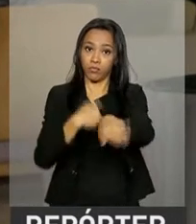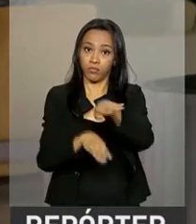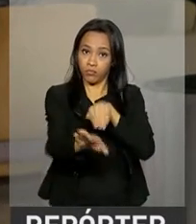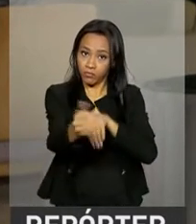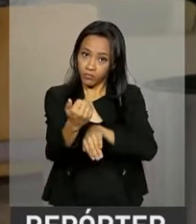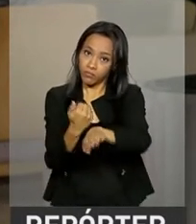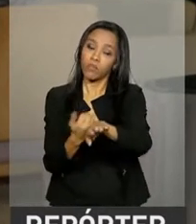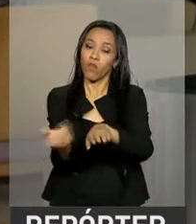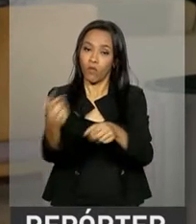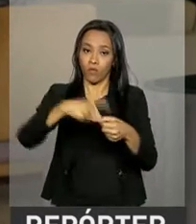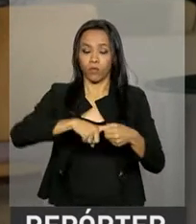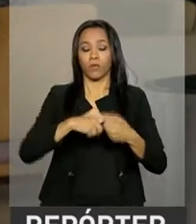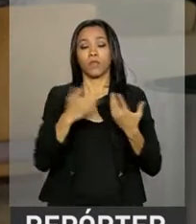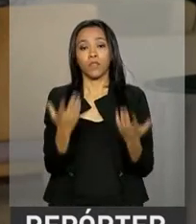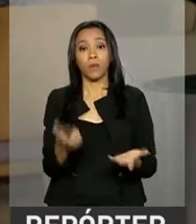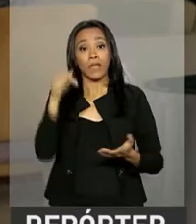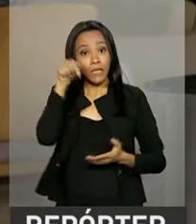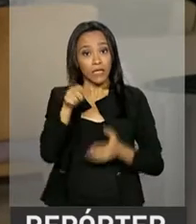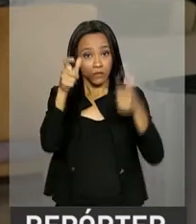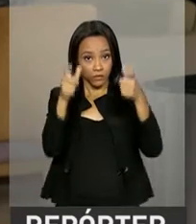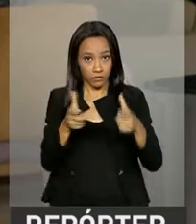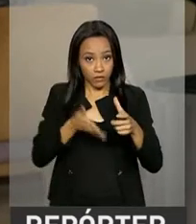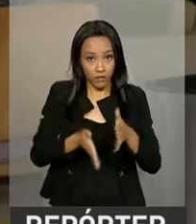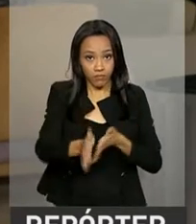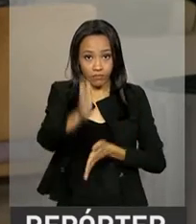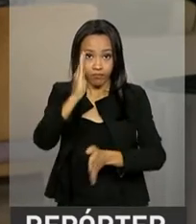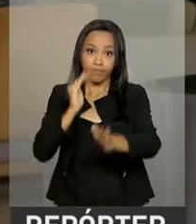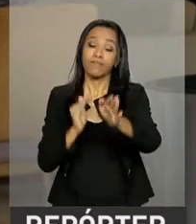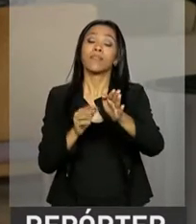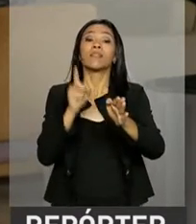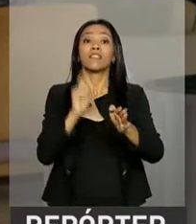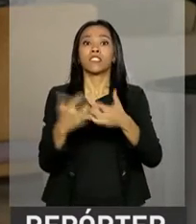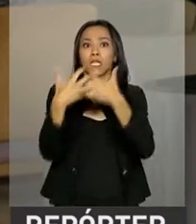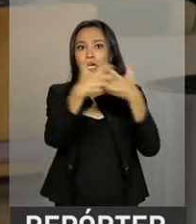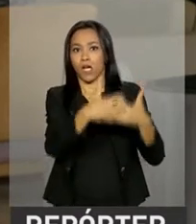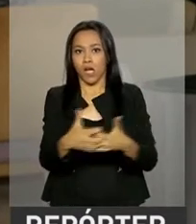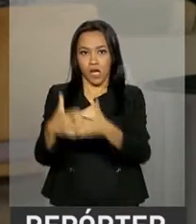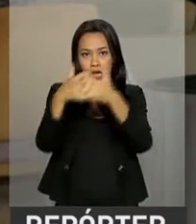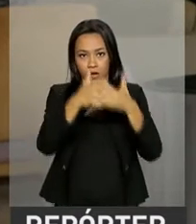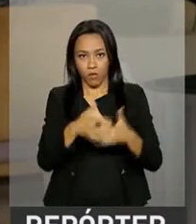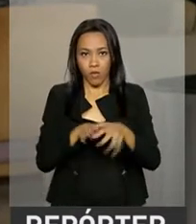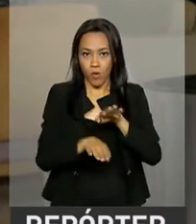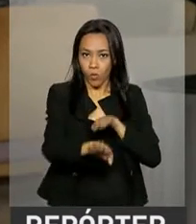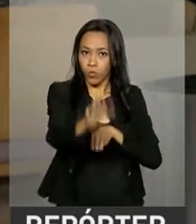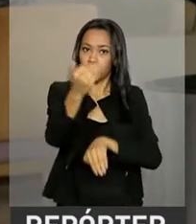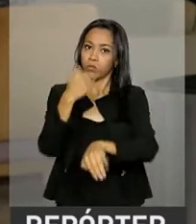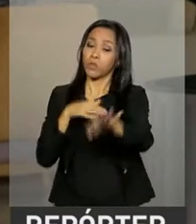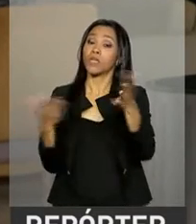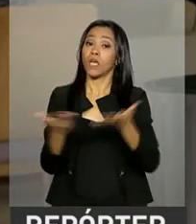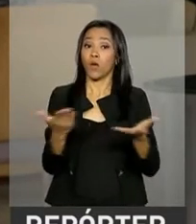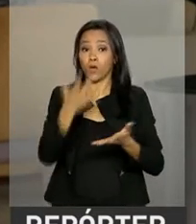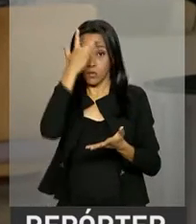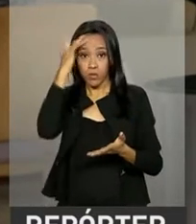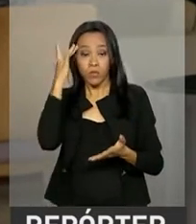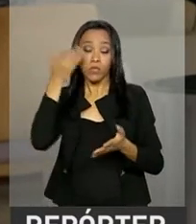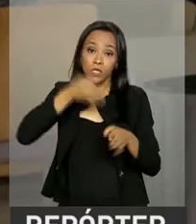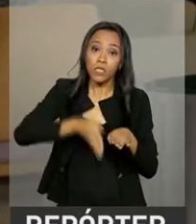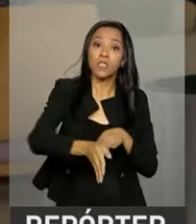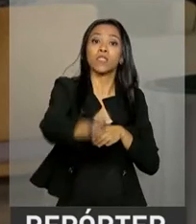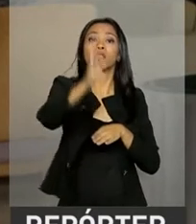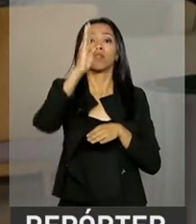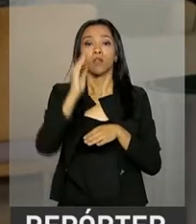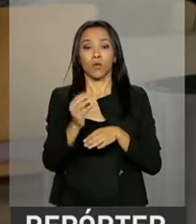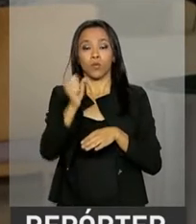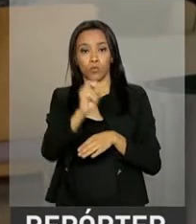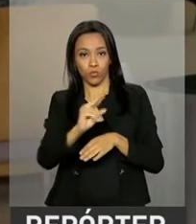do Caracol. O tráfego, portanto, especialmente das carretas, foi normalizado e agora os caminhoneiros que seguiam em direção